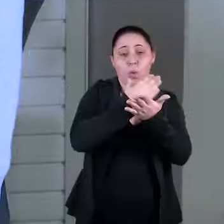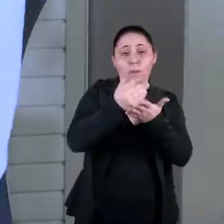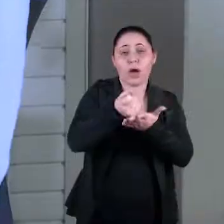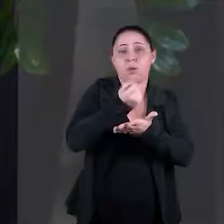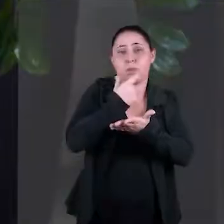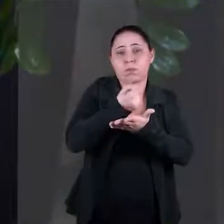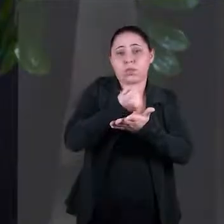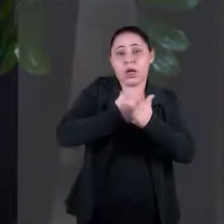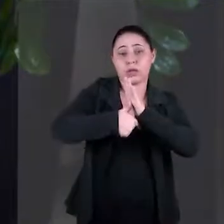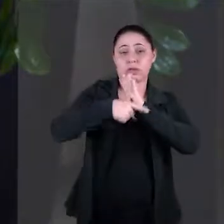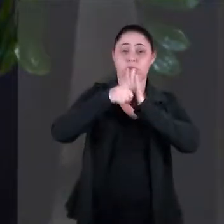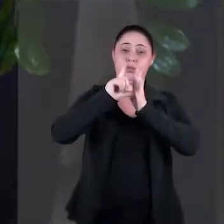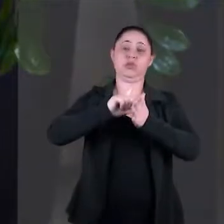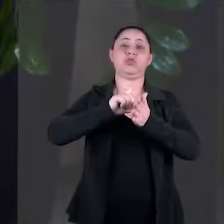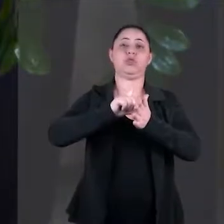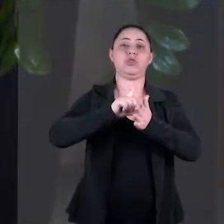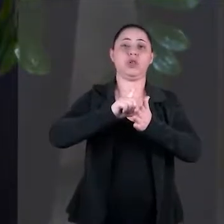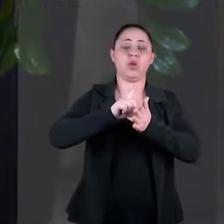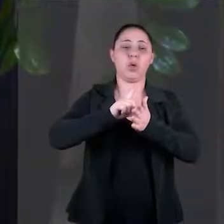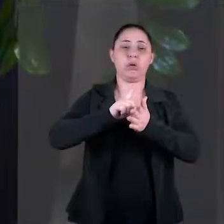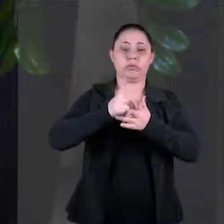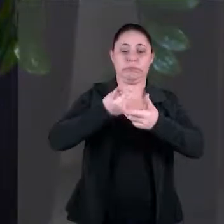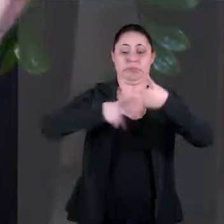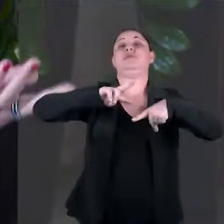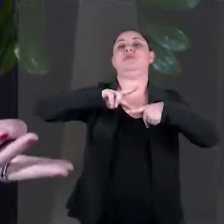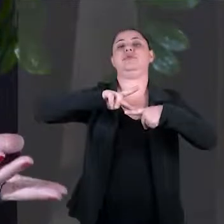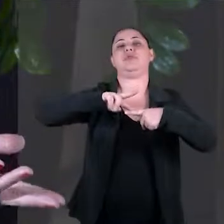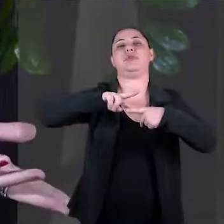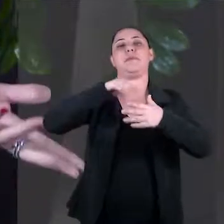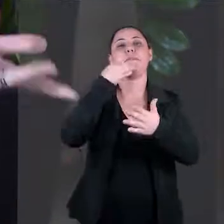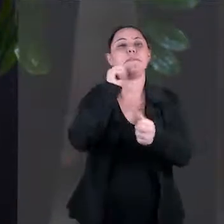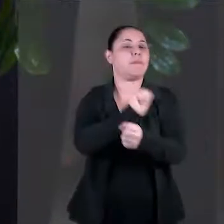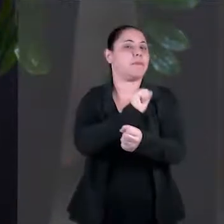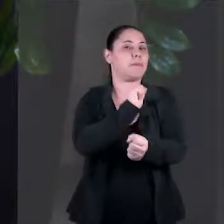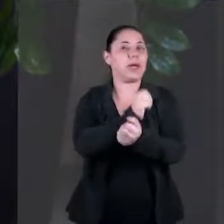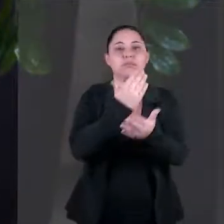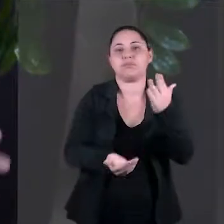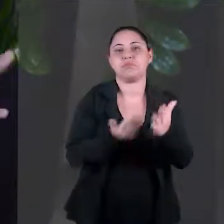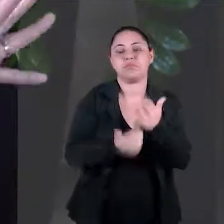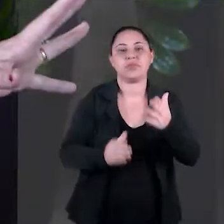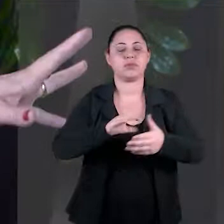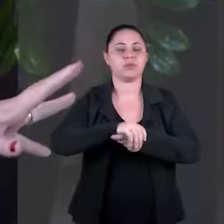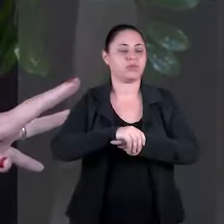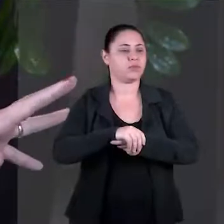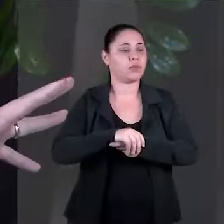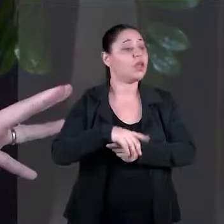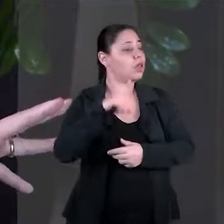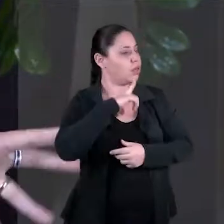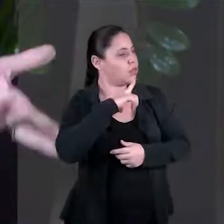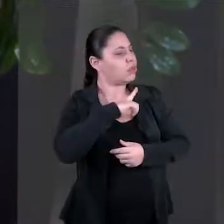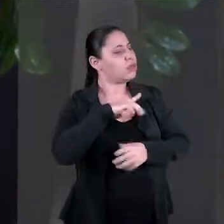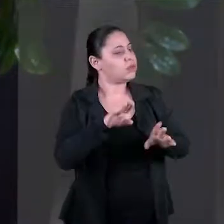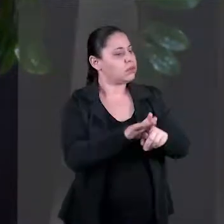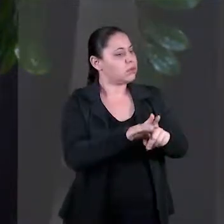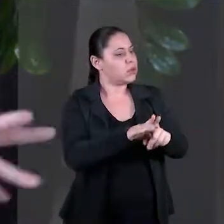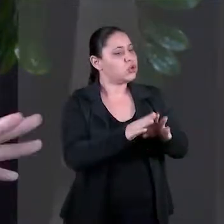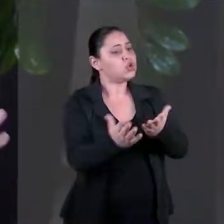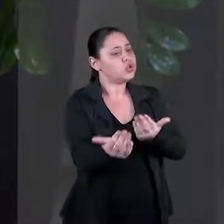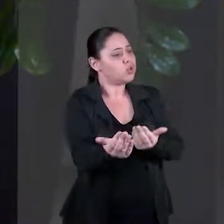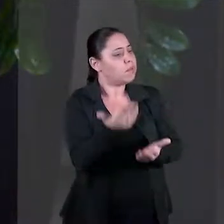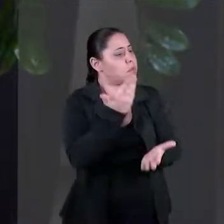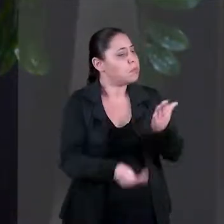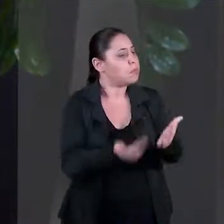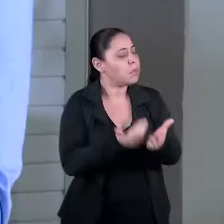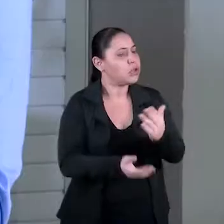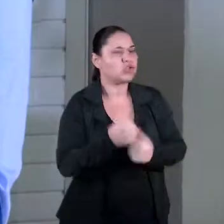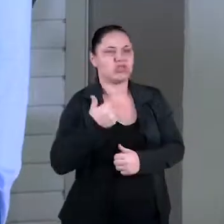controlar essa queda. E qual que é a idade que existe? Muitos jovens, né, perdem o cabelo cedo, aos 18 anos, né? Já Isso. Pode começar a